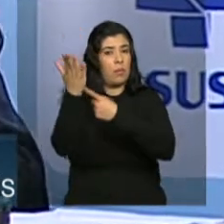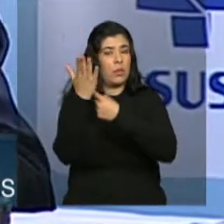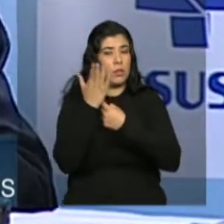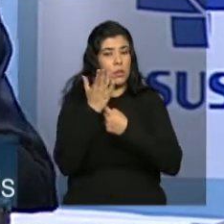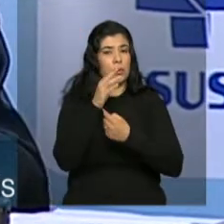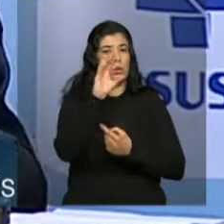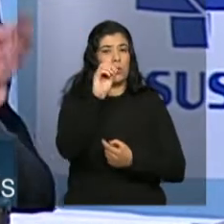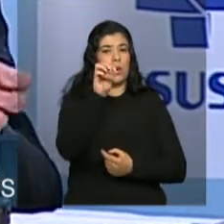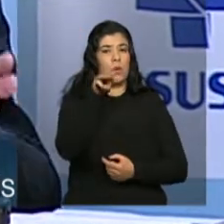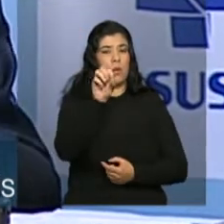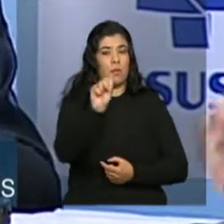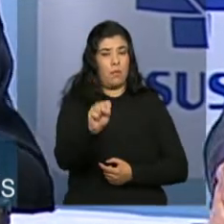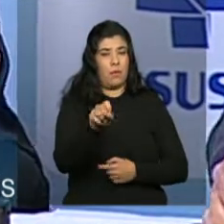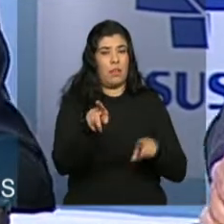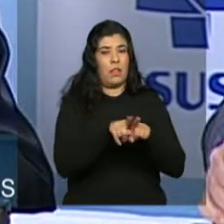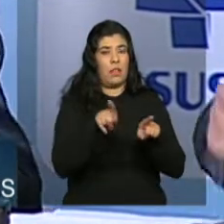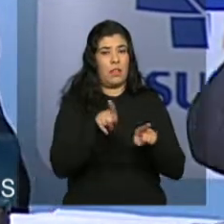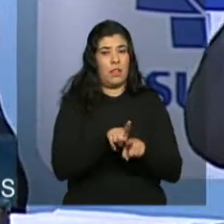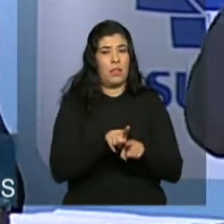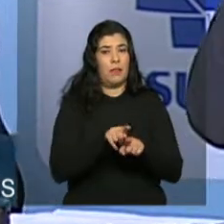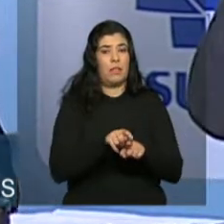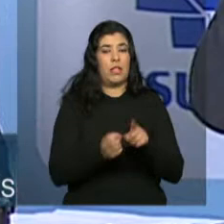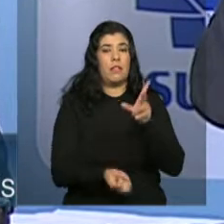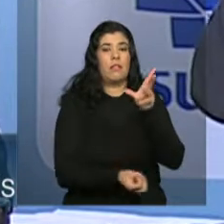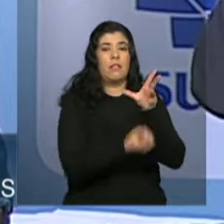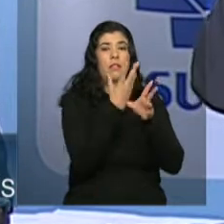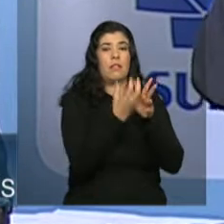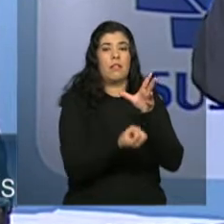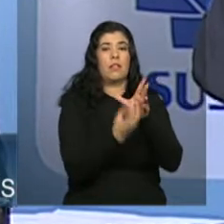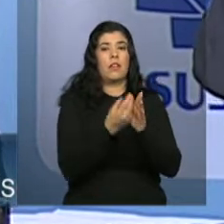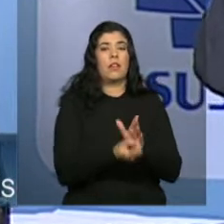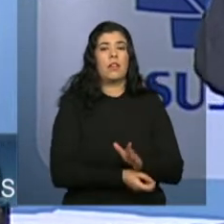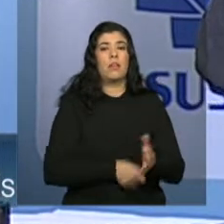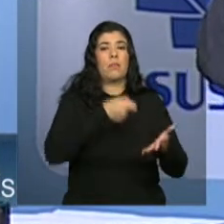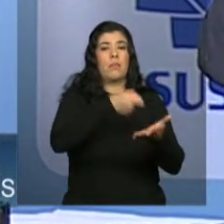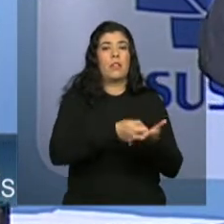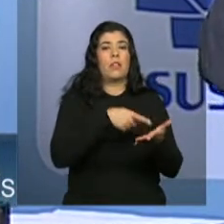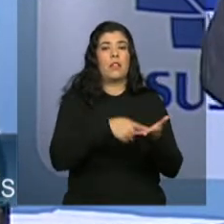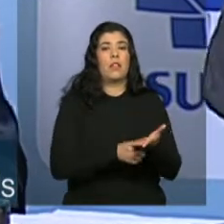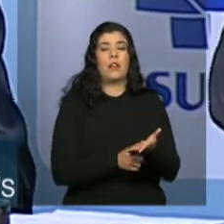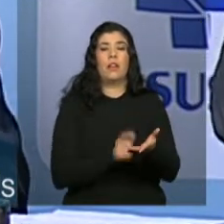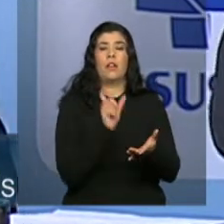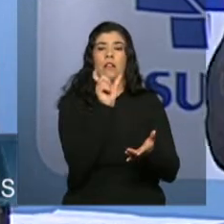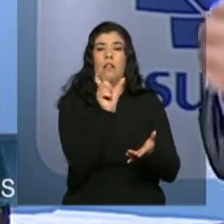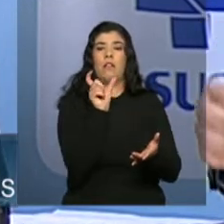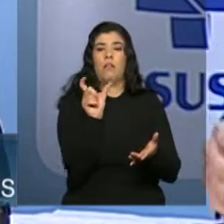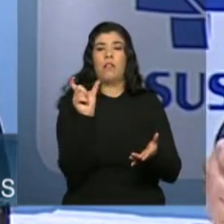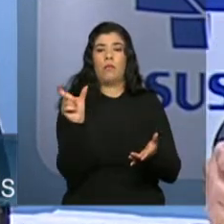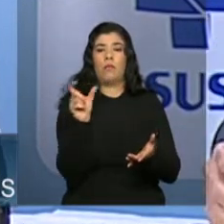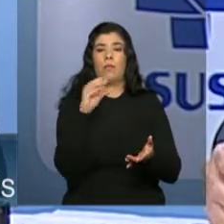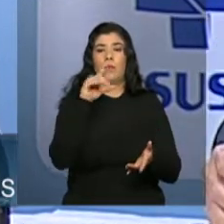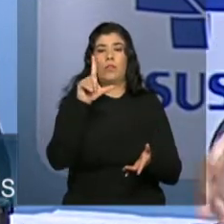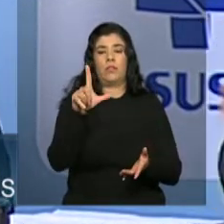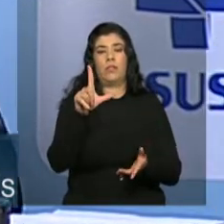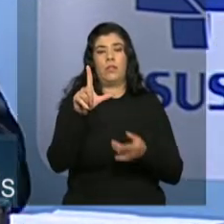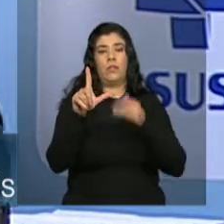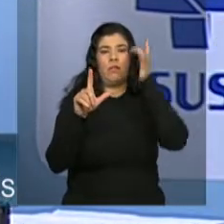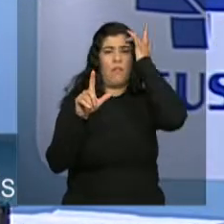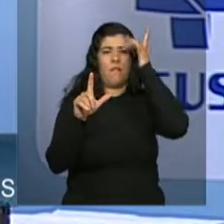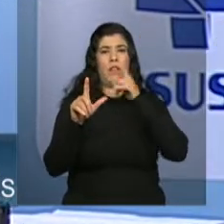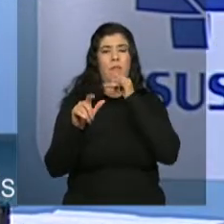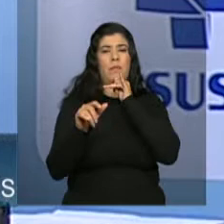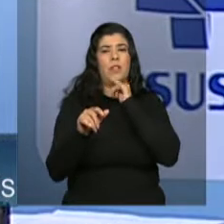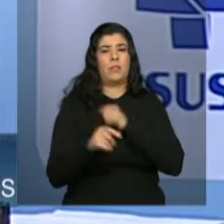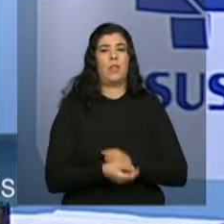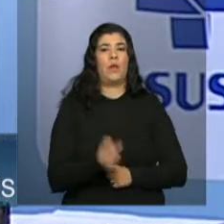é quem estabelece as famílias de classe o medicamento Porque não são fáceis não é fácil de fazer isso aí vai ter um medicamento